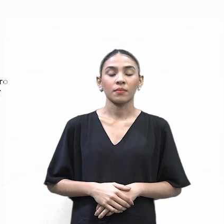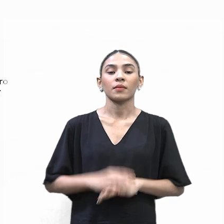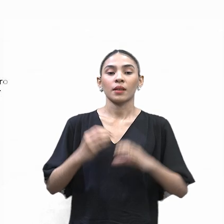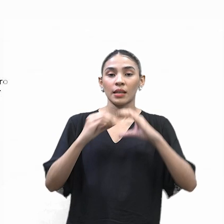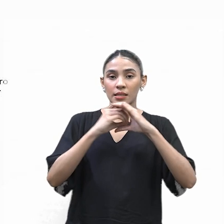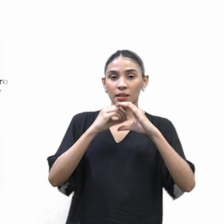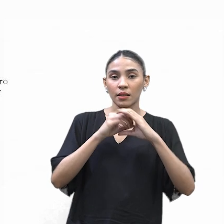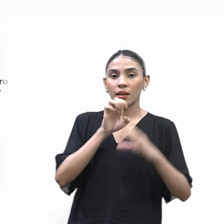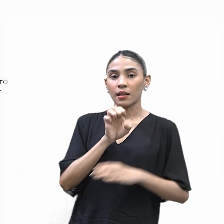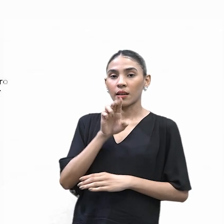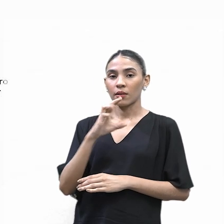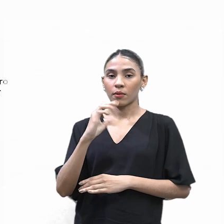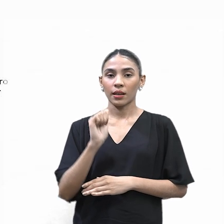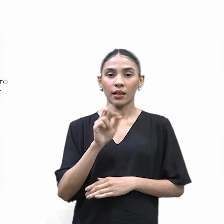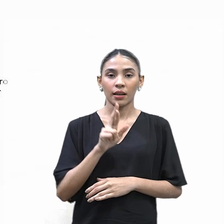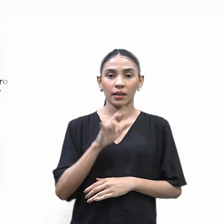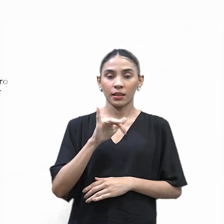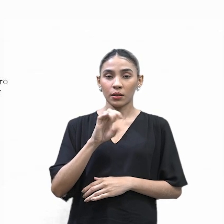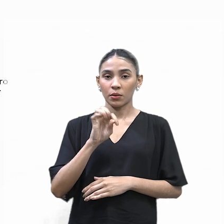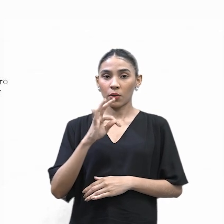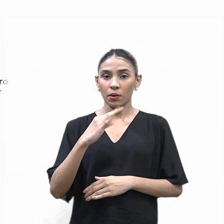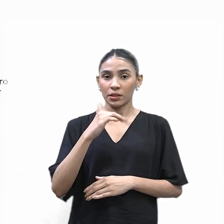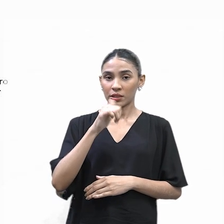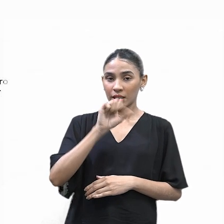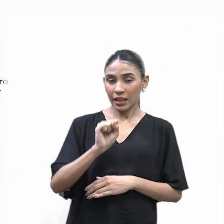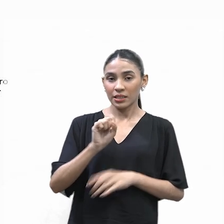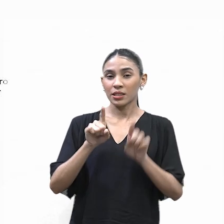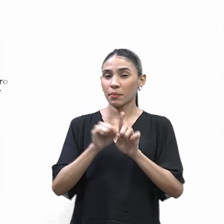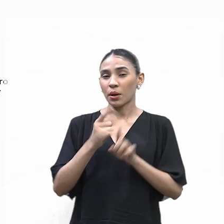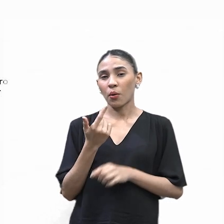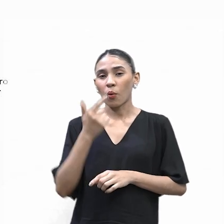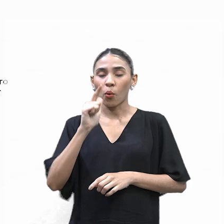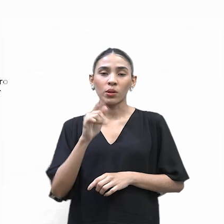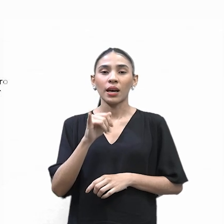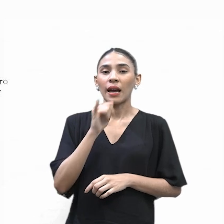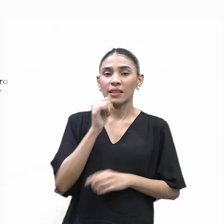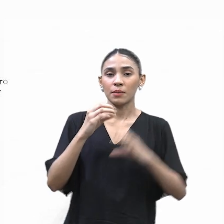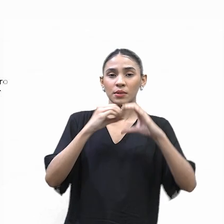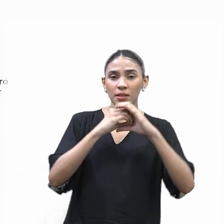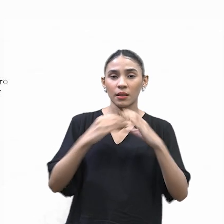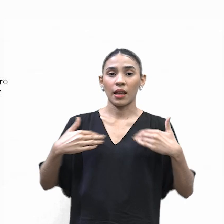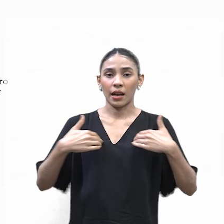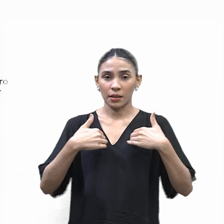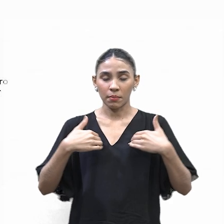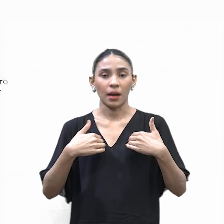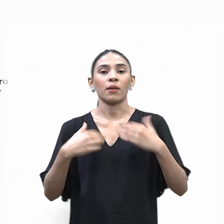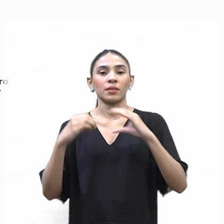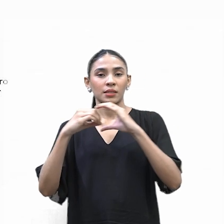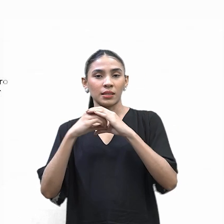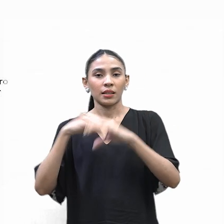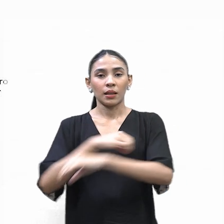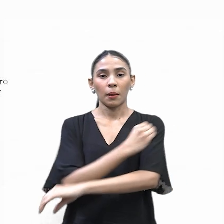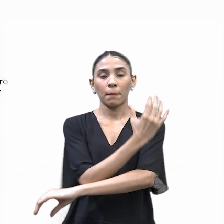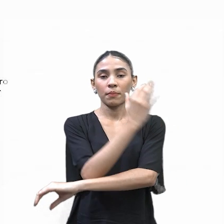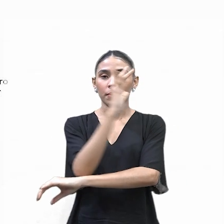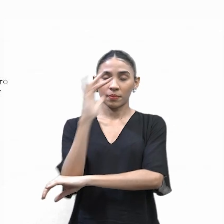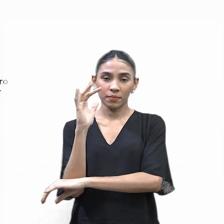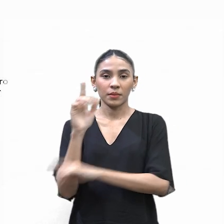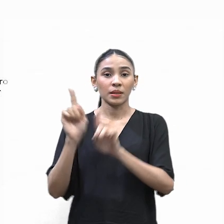células eucarióticas, que são outras, né, do tipo célula animal, célula vegetal, elas teriam